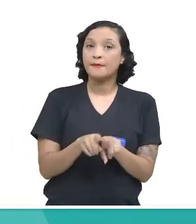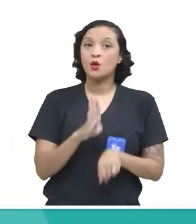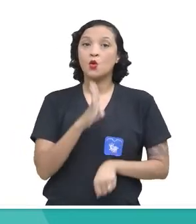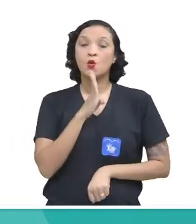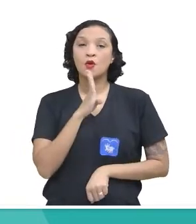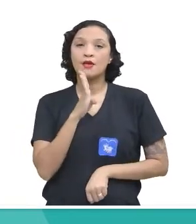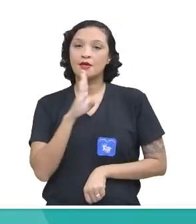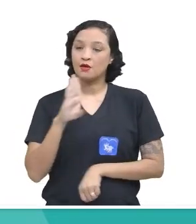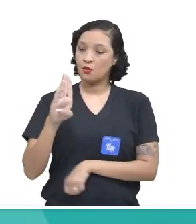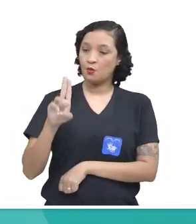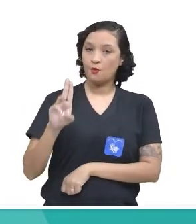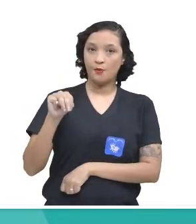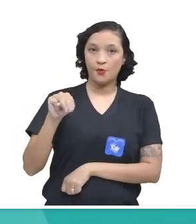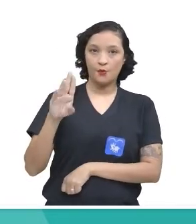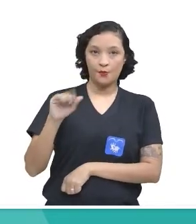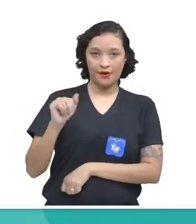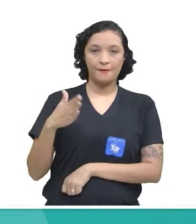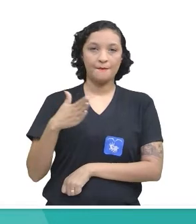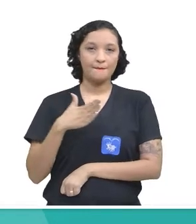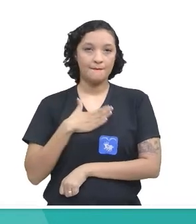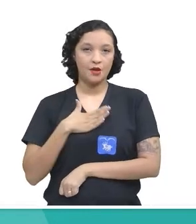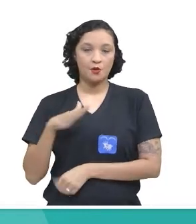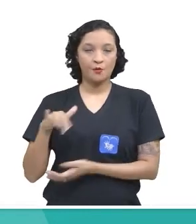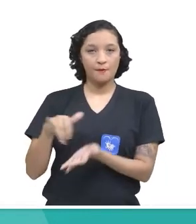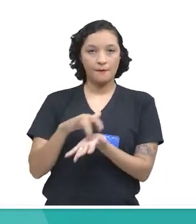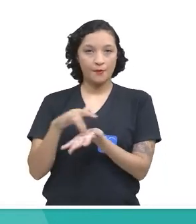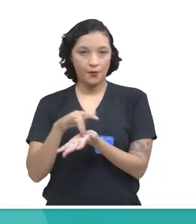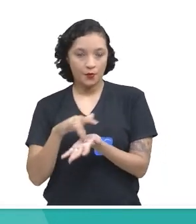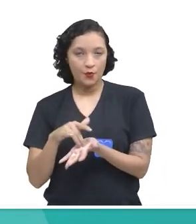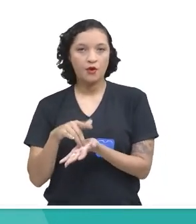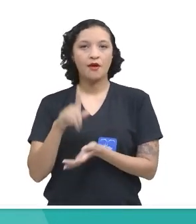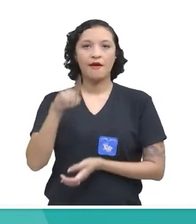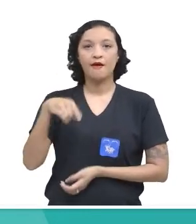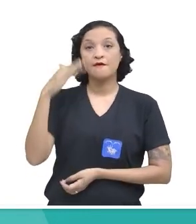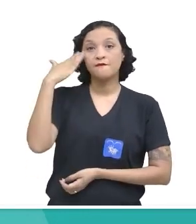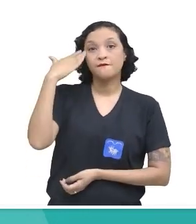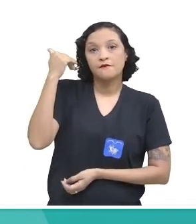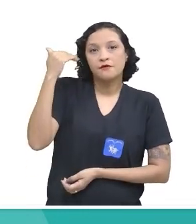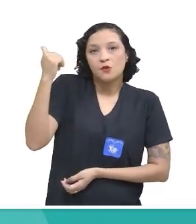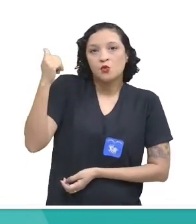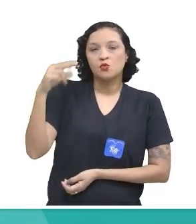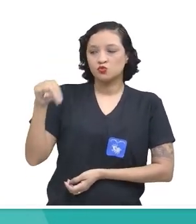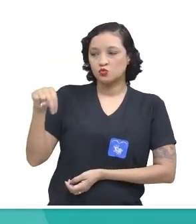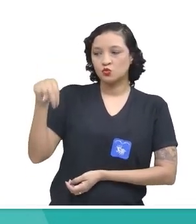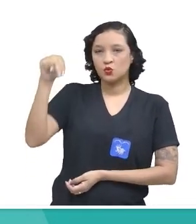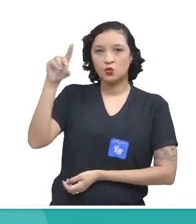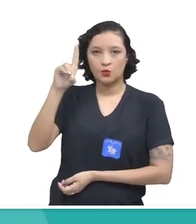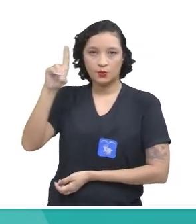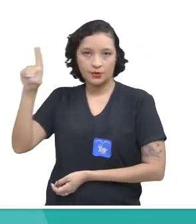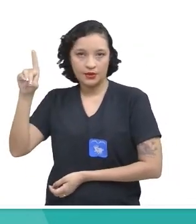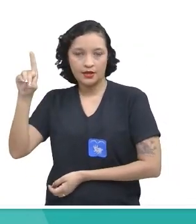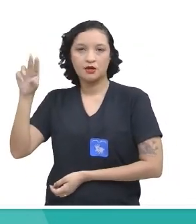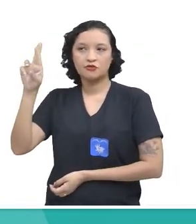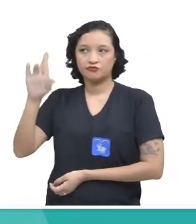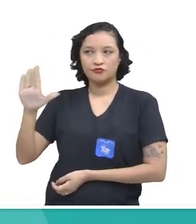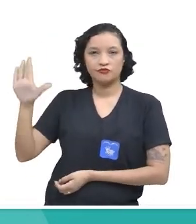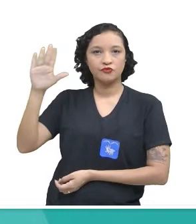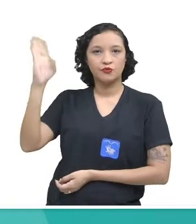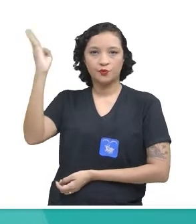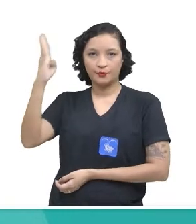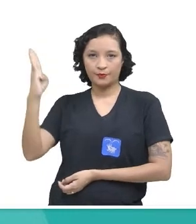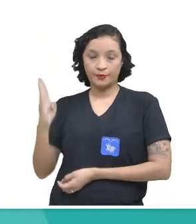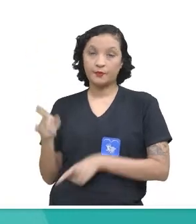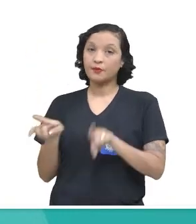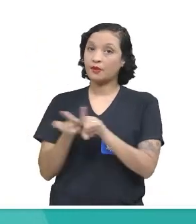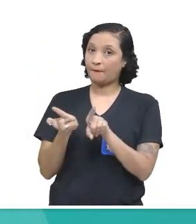Meu Boi, é muito conhecido no Nordeste e também no Norte. Só que eles não deram